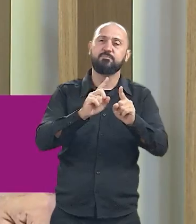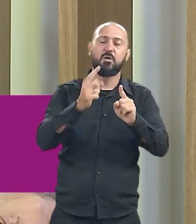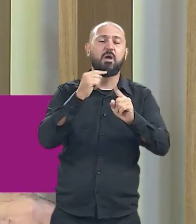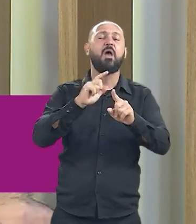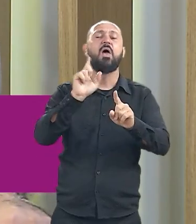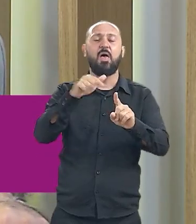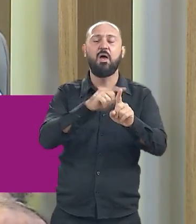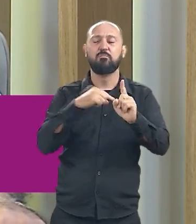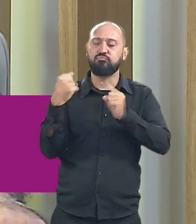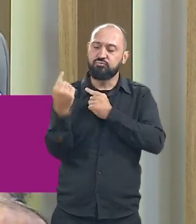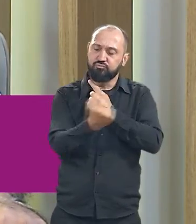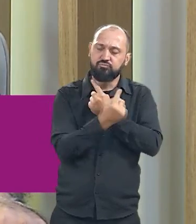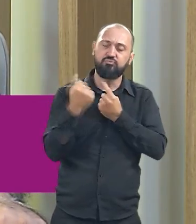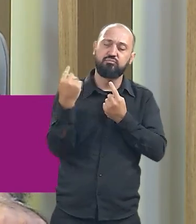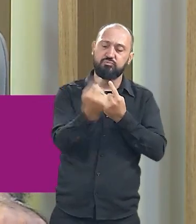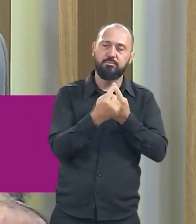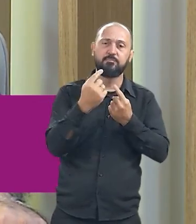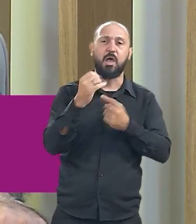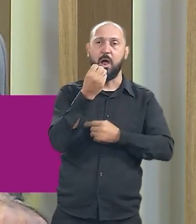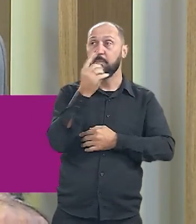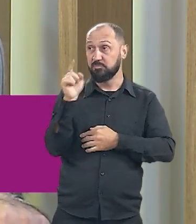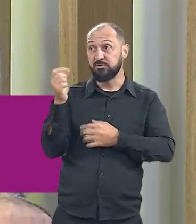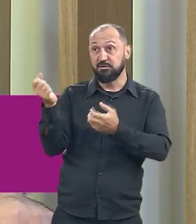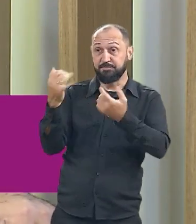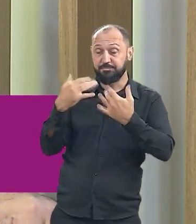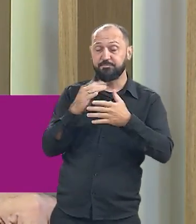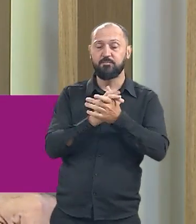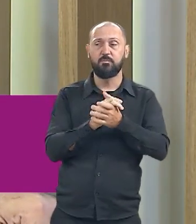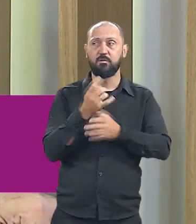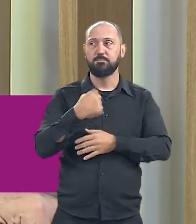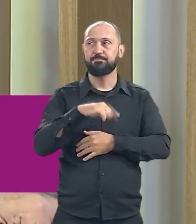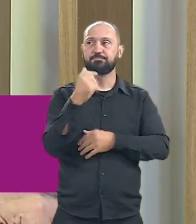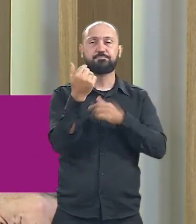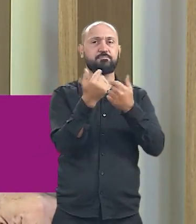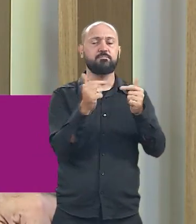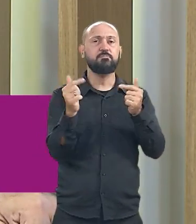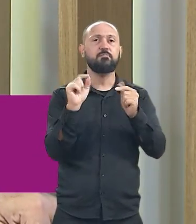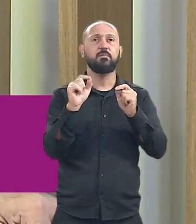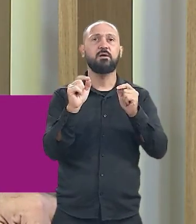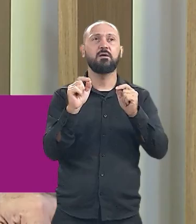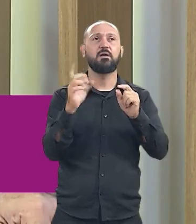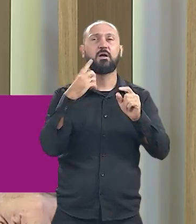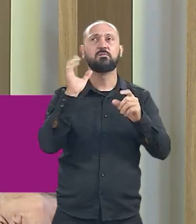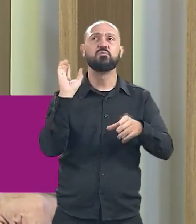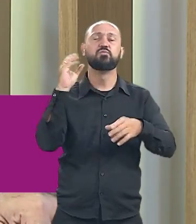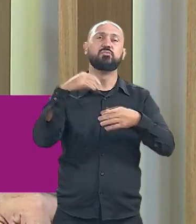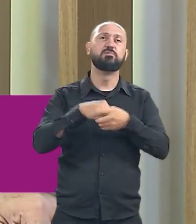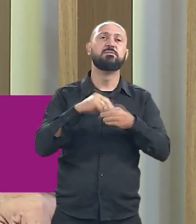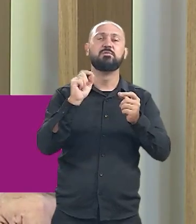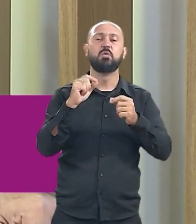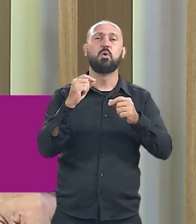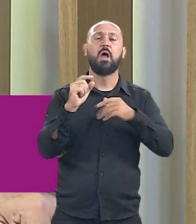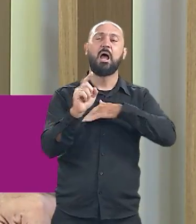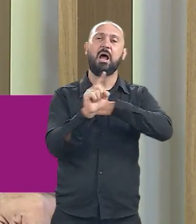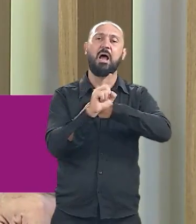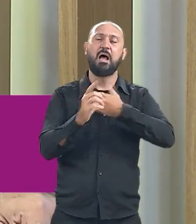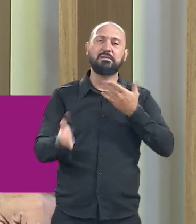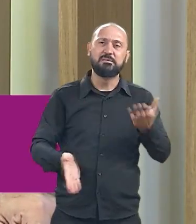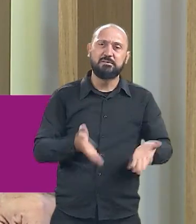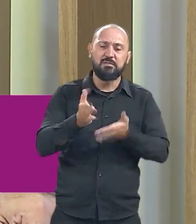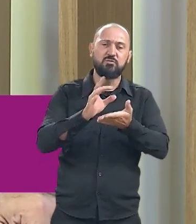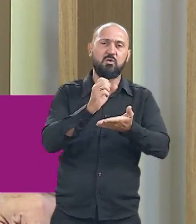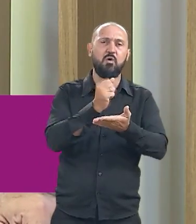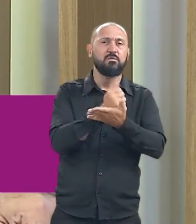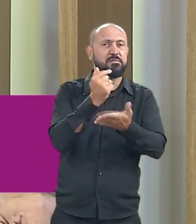falar disso. Nós não prescindimos dos tratamentos oficiais, psicólogo,